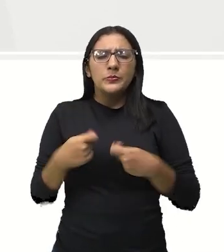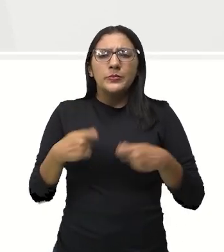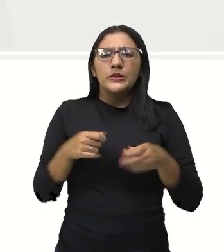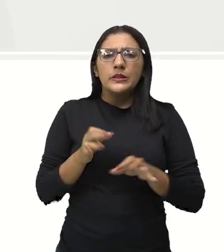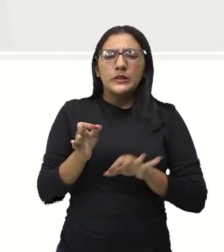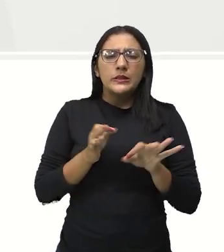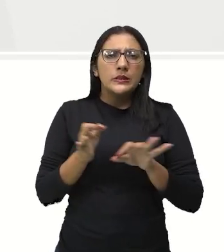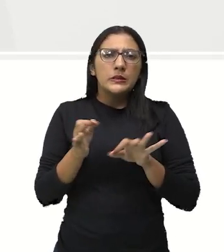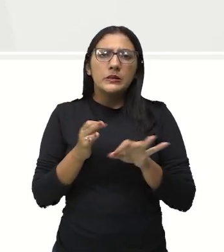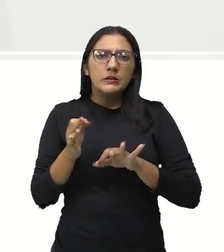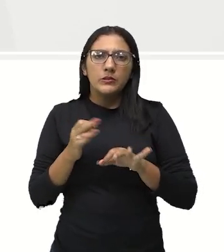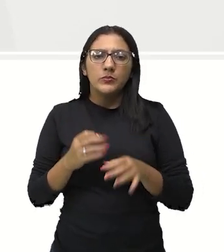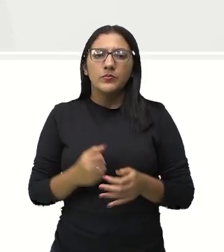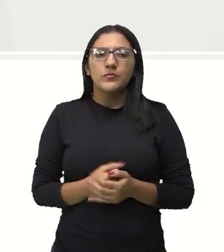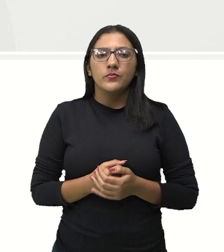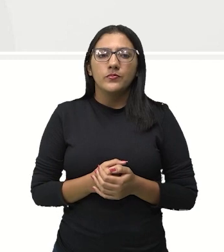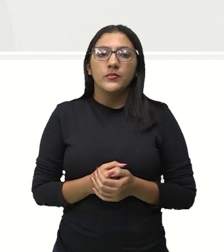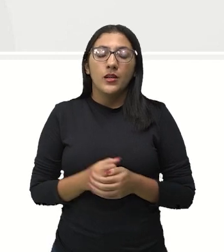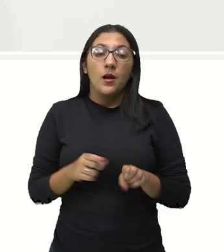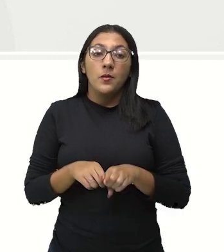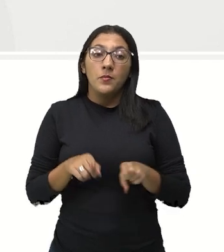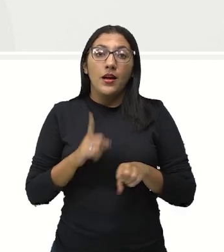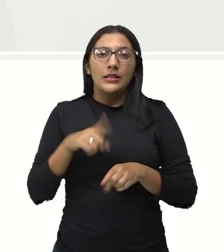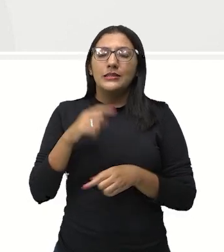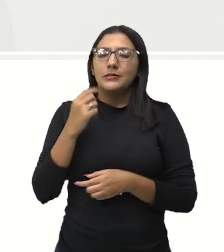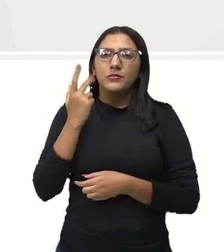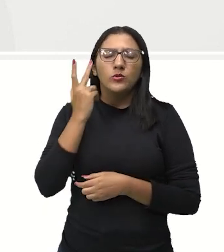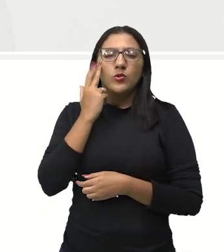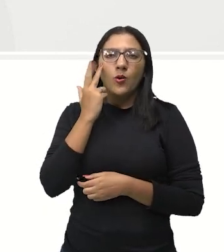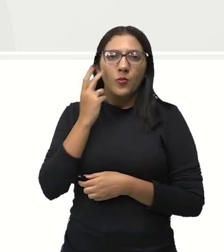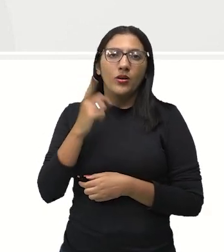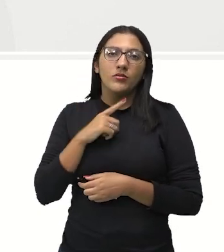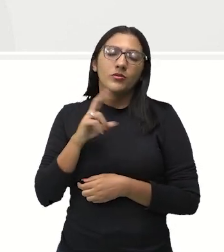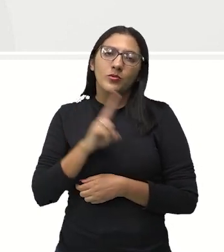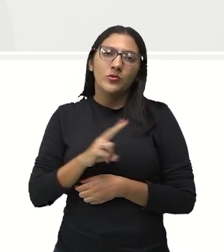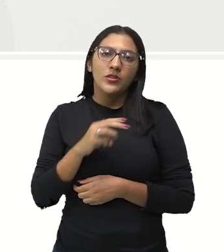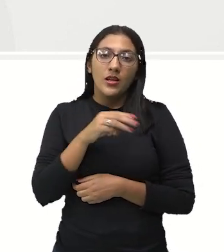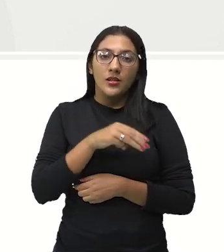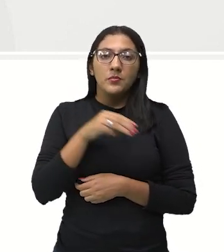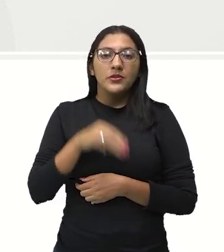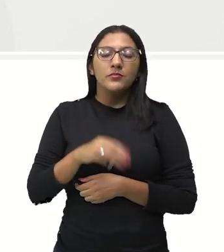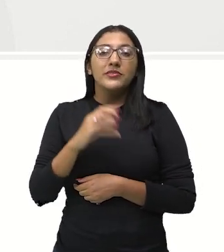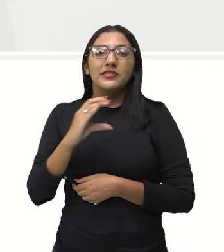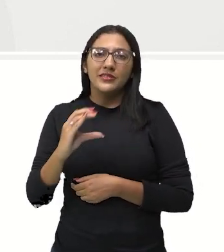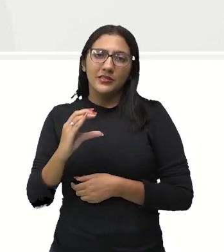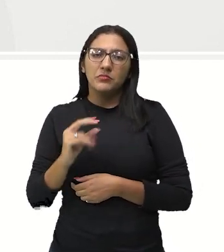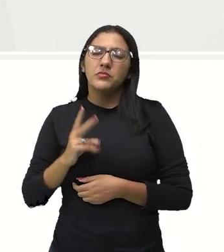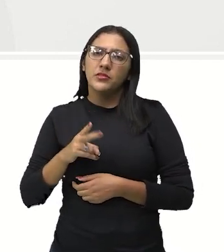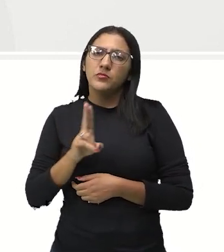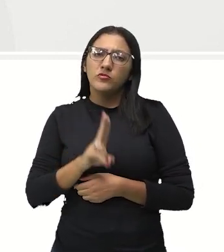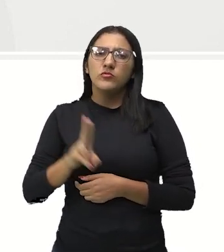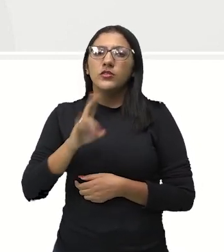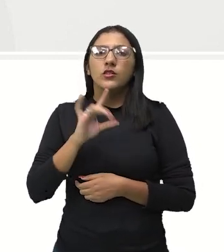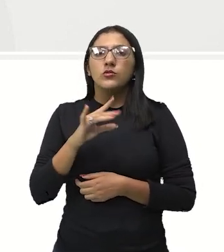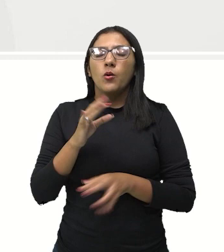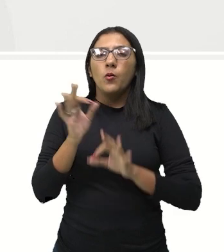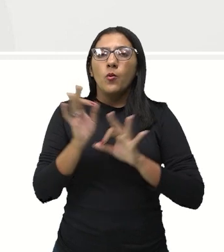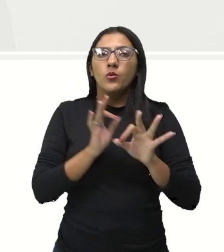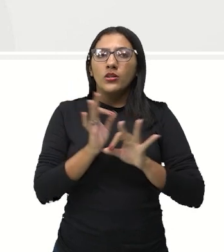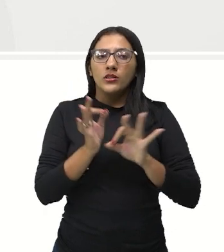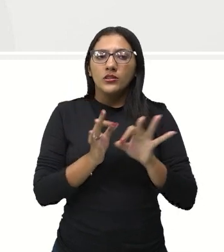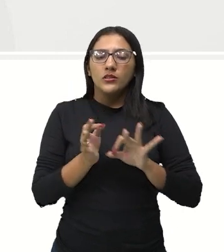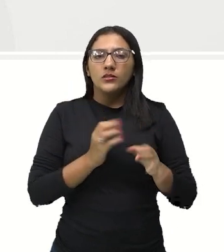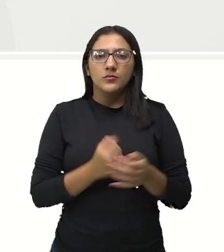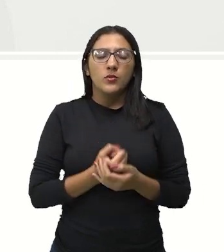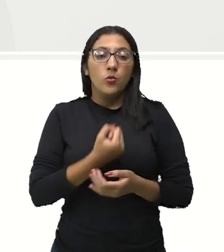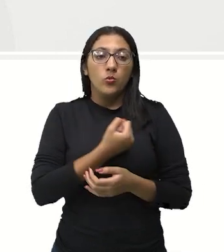gente escrever os múltiplos de 6 e os múltiplos de 9 e depois a